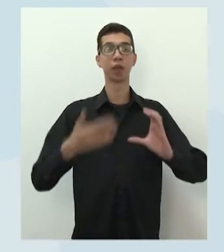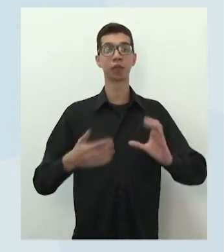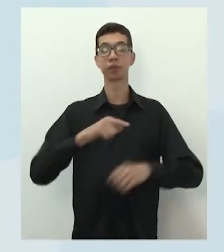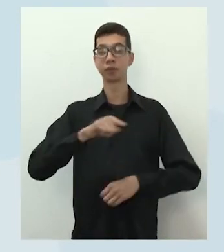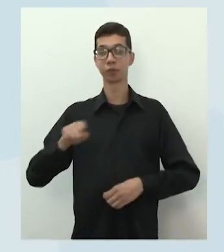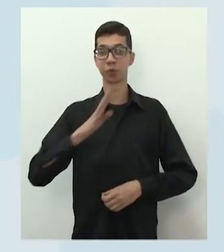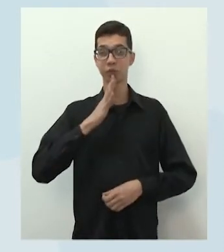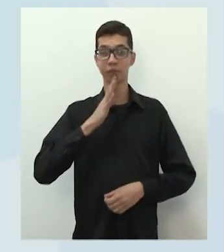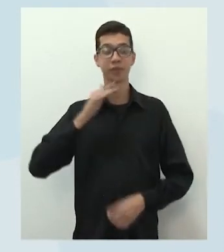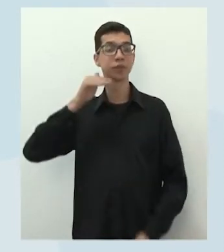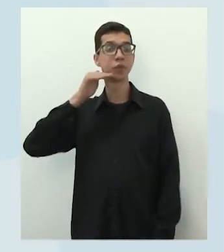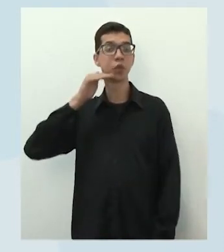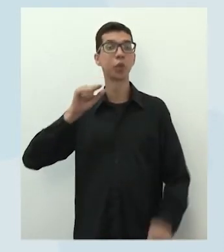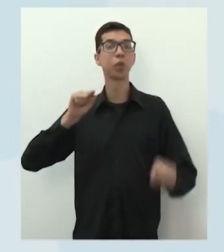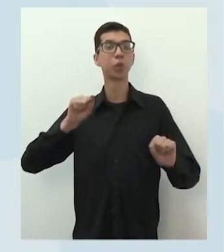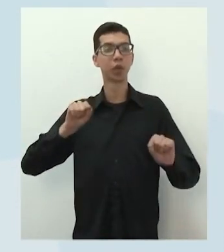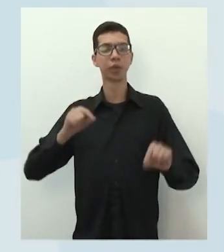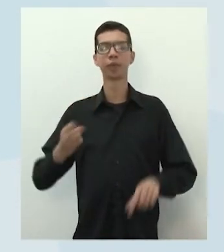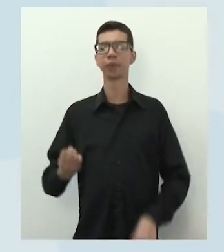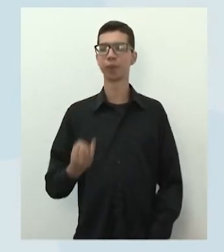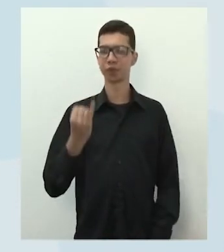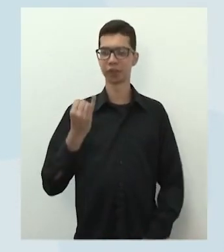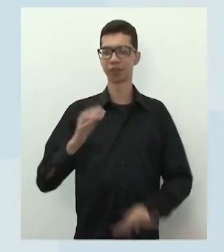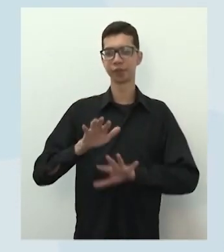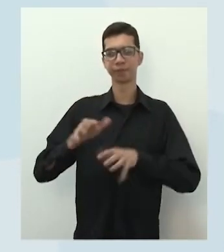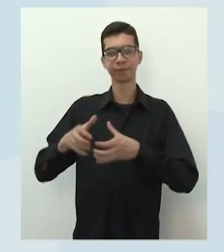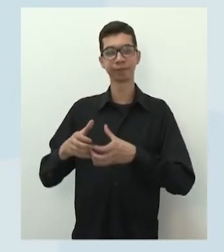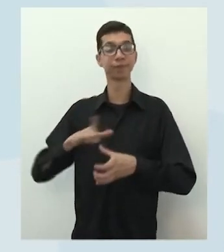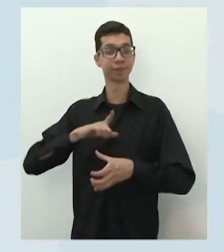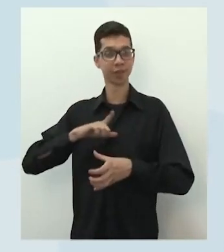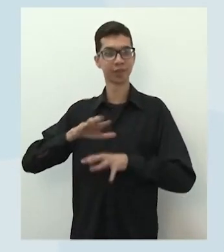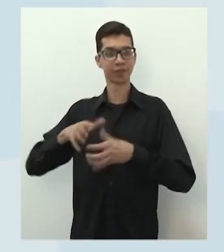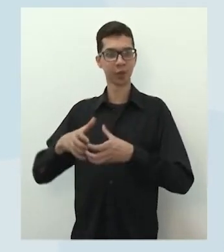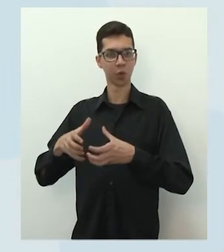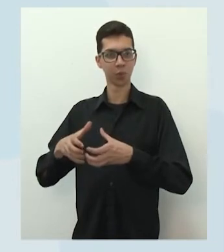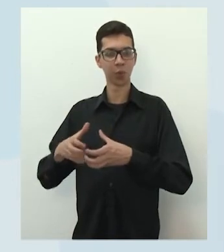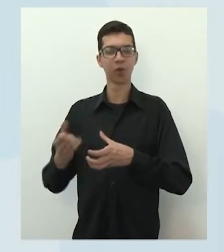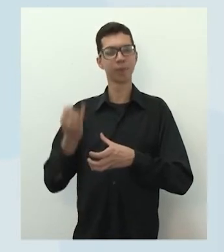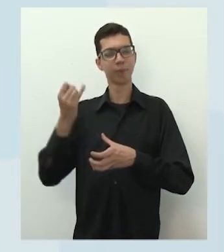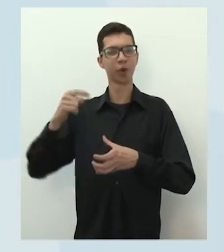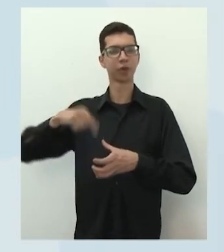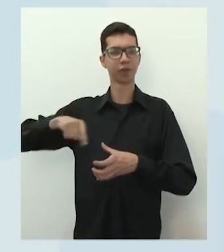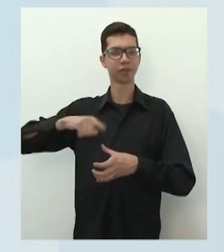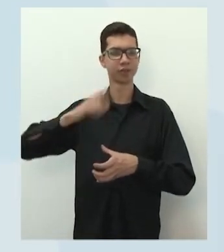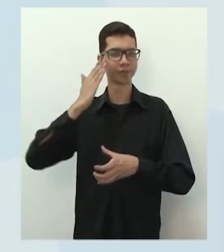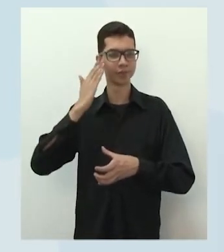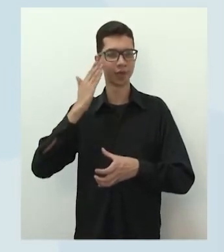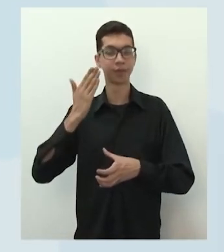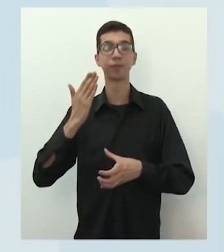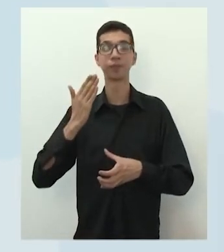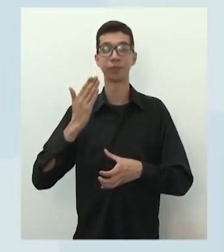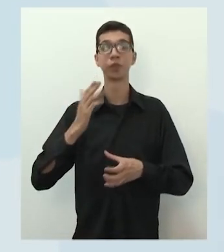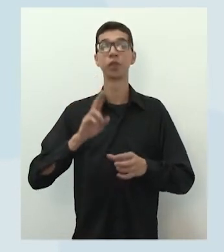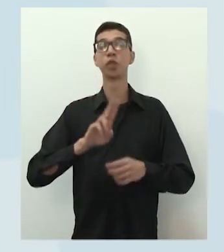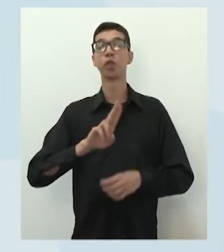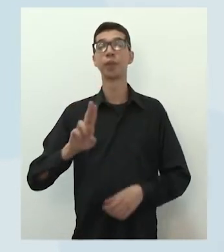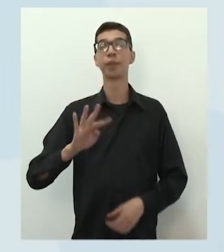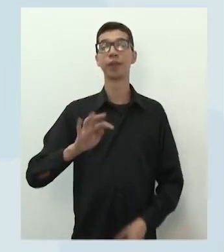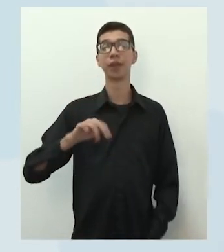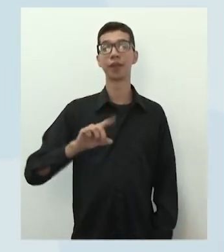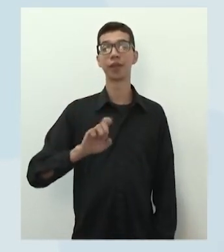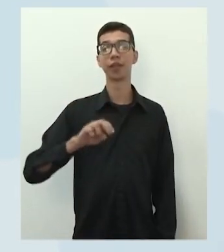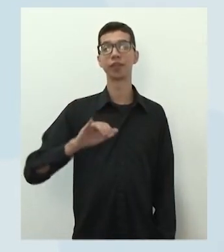mostrar para o familiar, só que 25% era só para mostrar. Não tinha explicação nenhuma. A pessoa só queria postar a